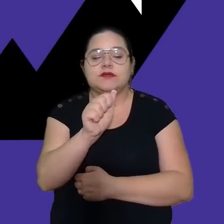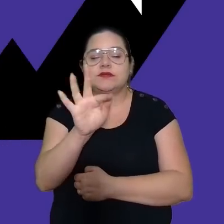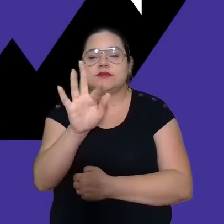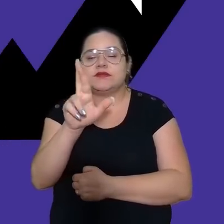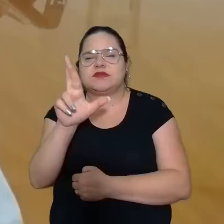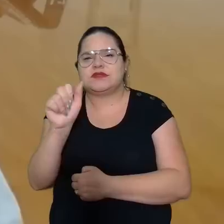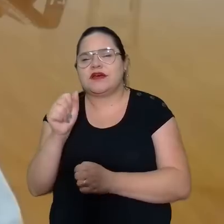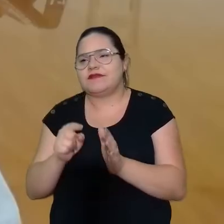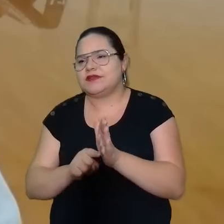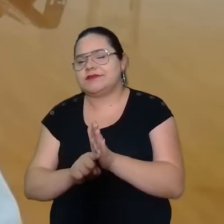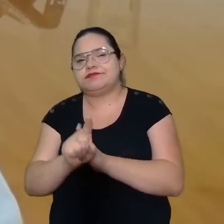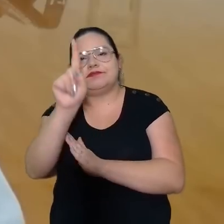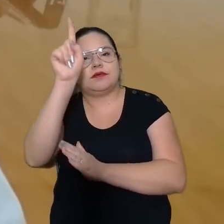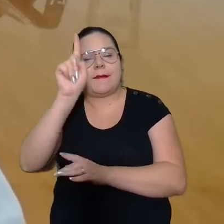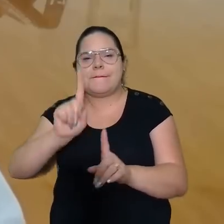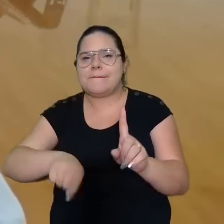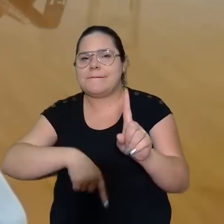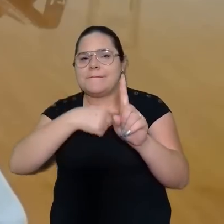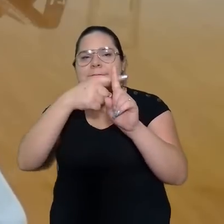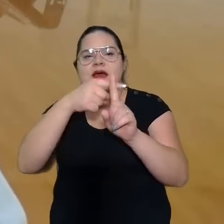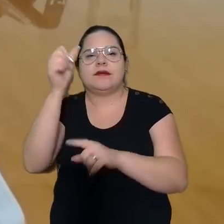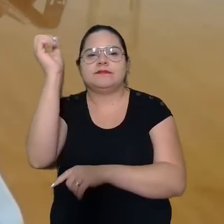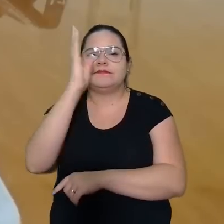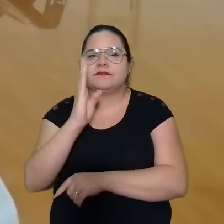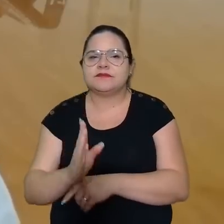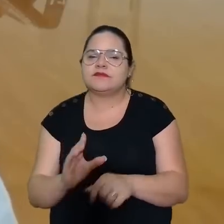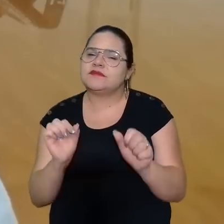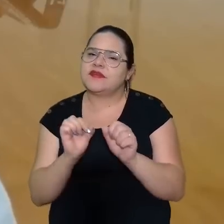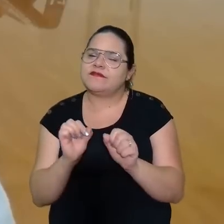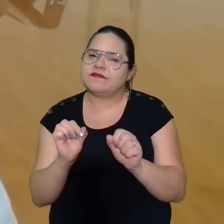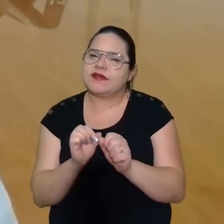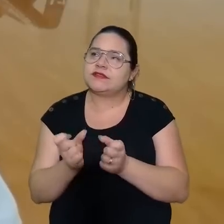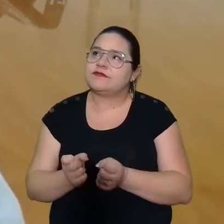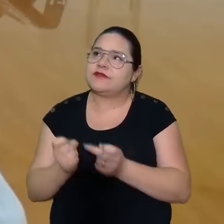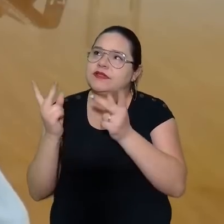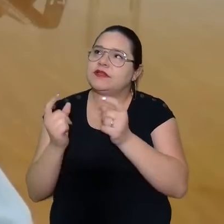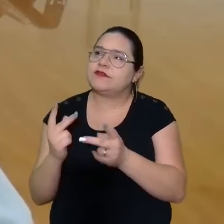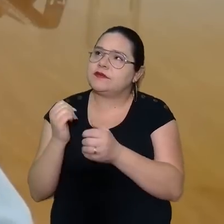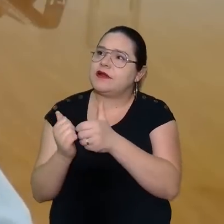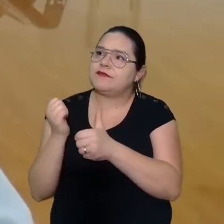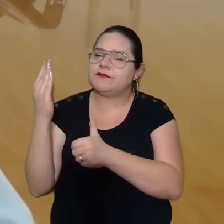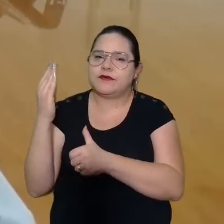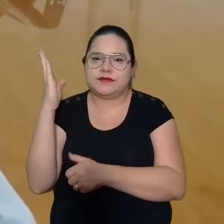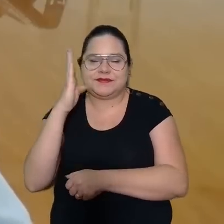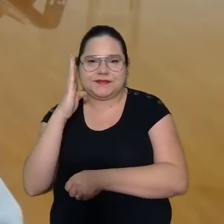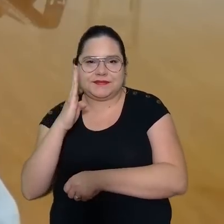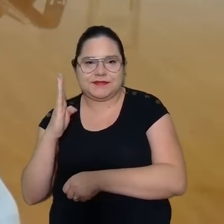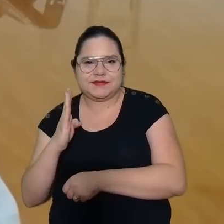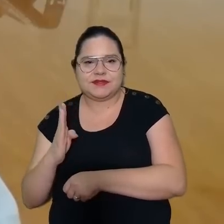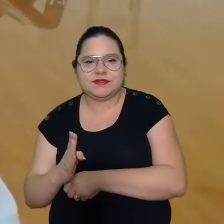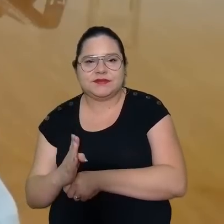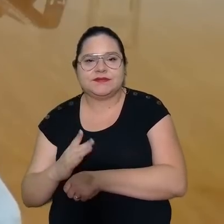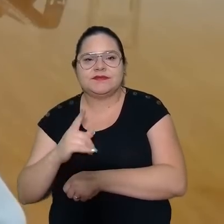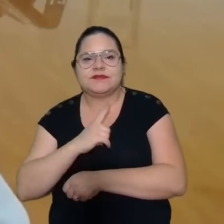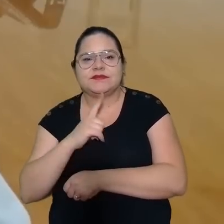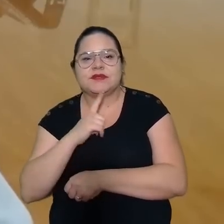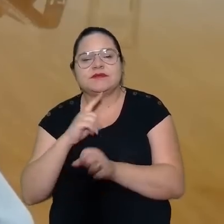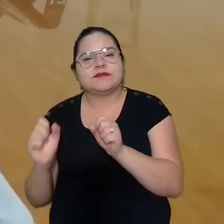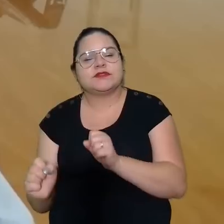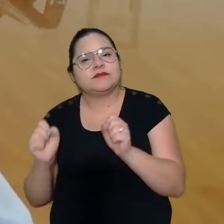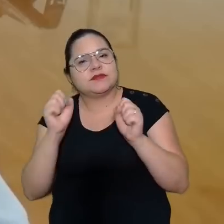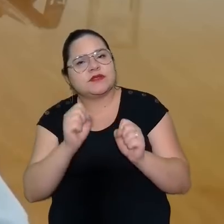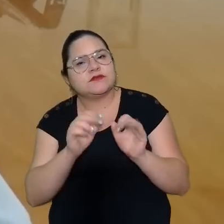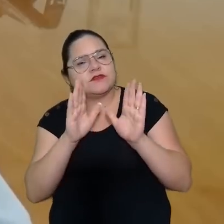disparado aí é o que mais Brasil de importador, que já foi de trigo, tem aí uma possibilidade já de